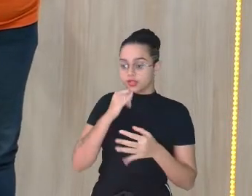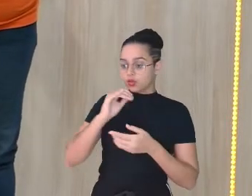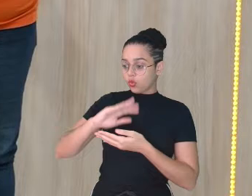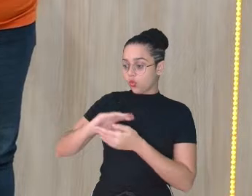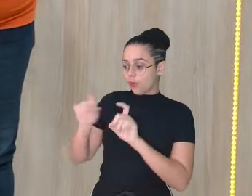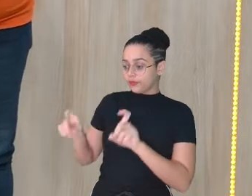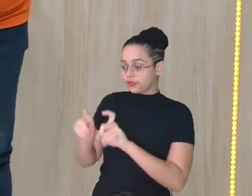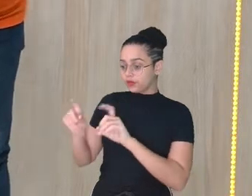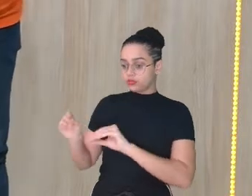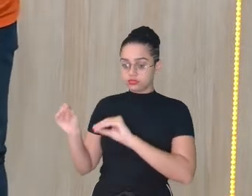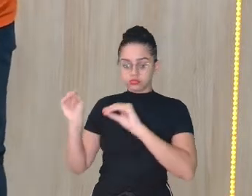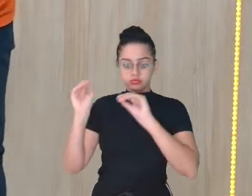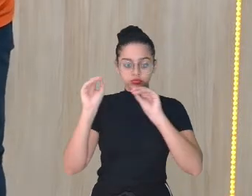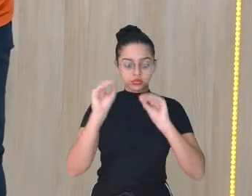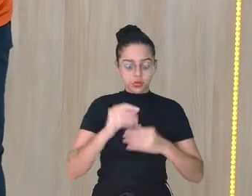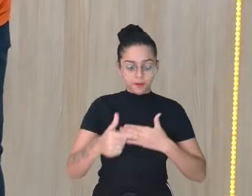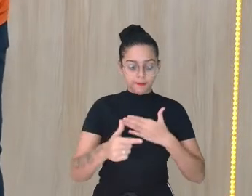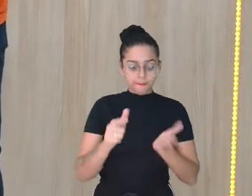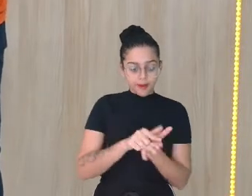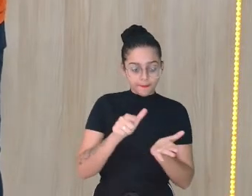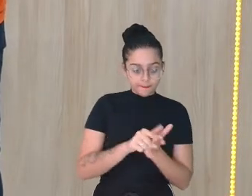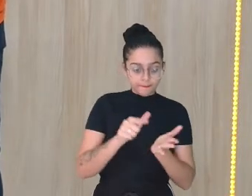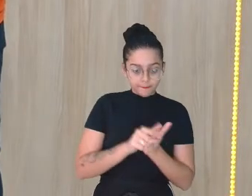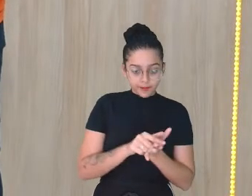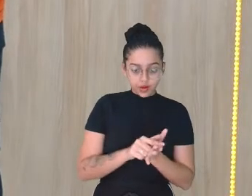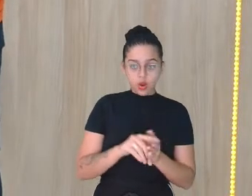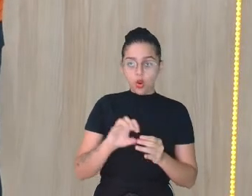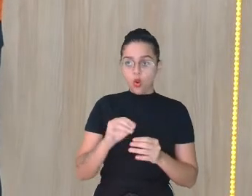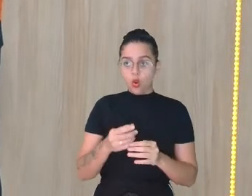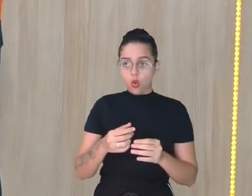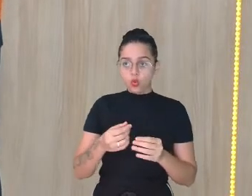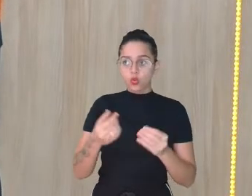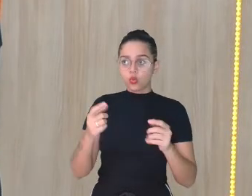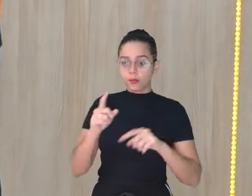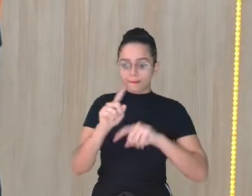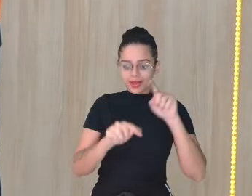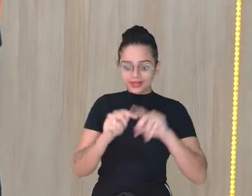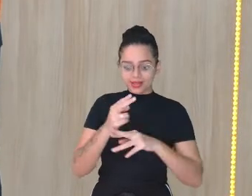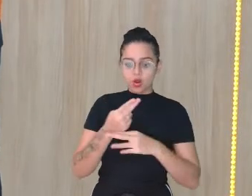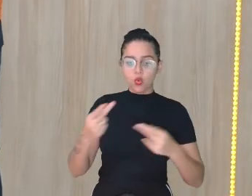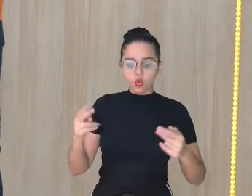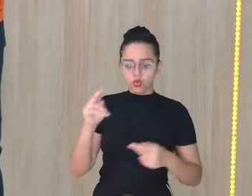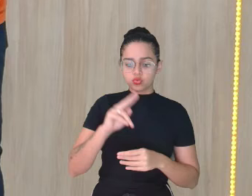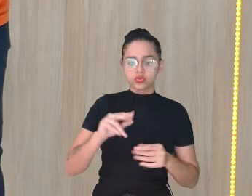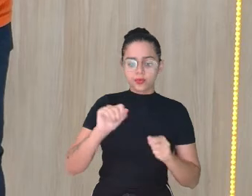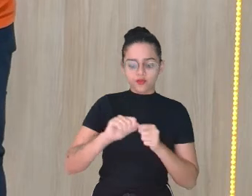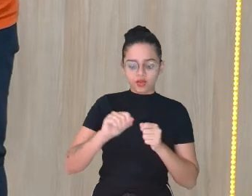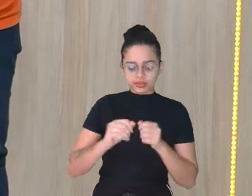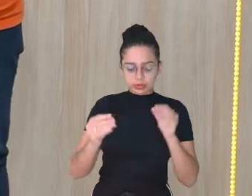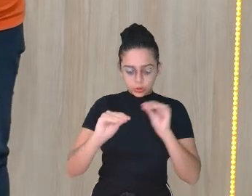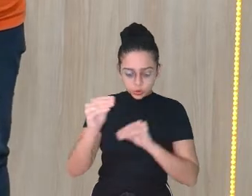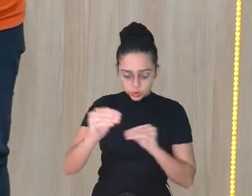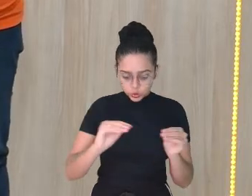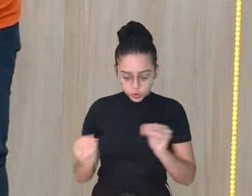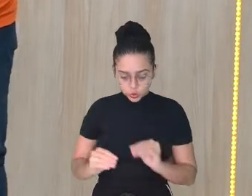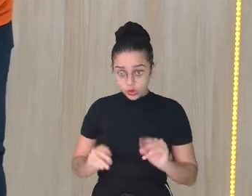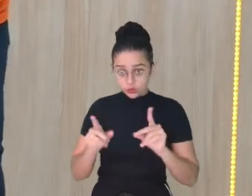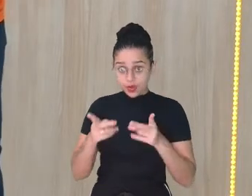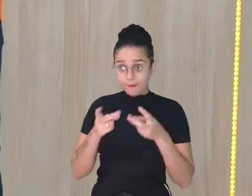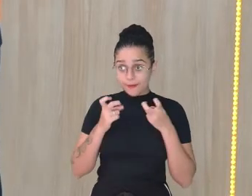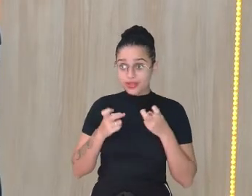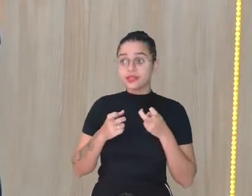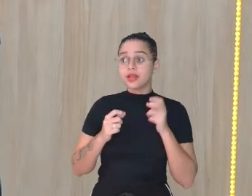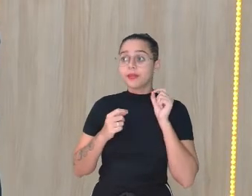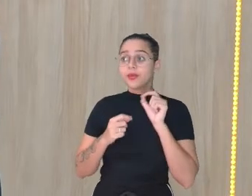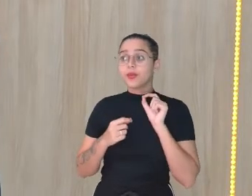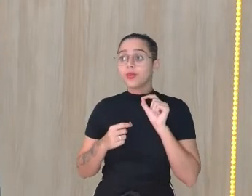do papel, que põe, mesmo que seja em miniatura, ou seja, em escala menor, né? Então, você vê